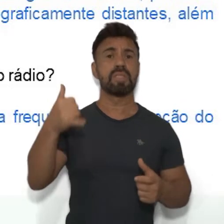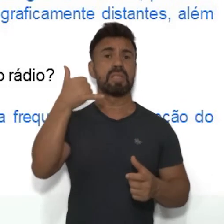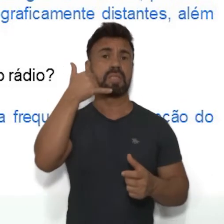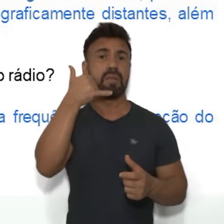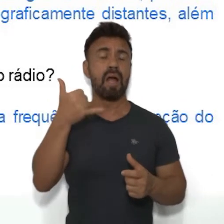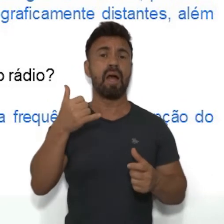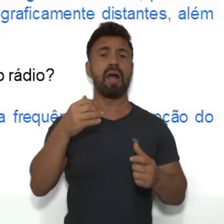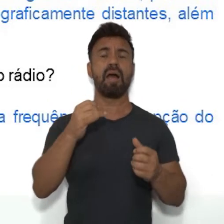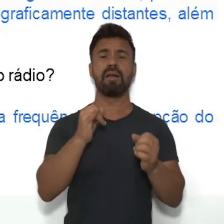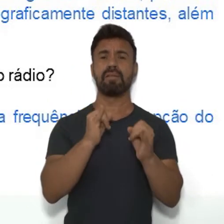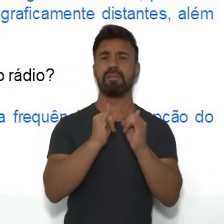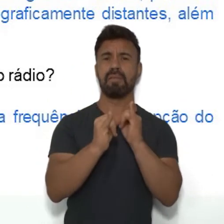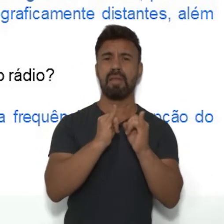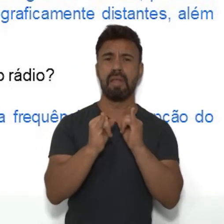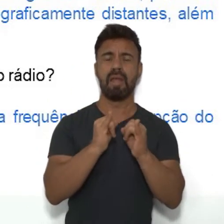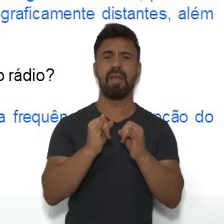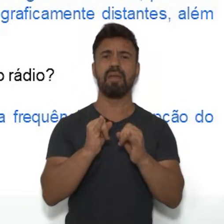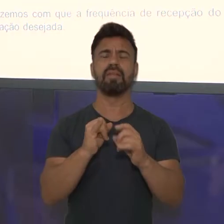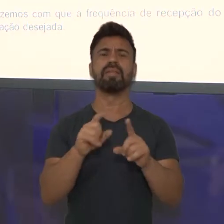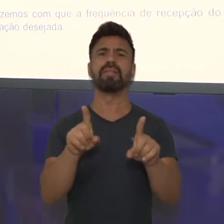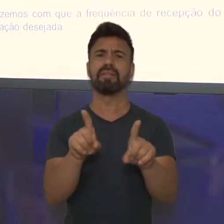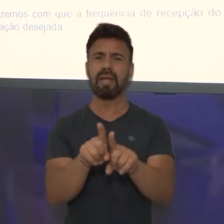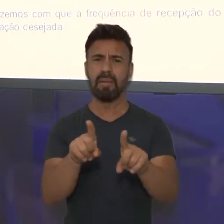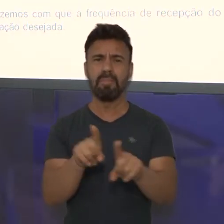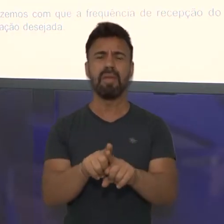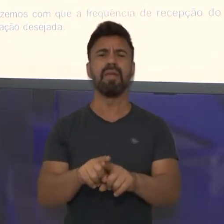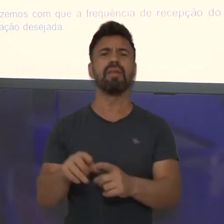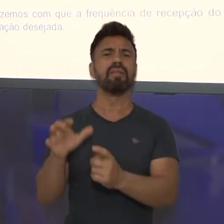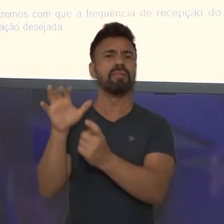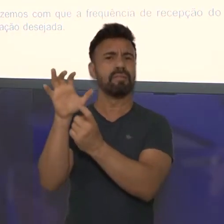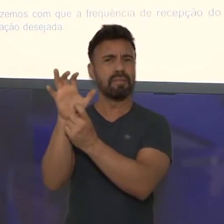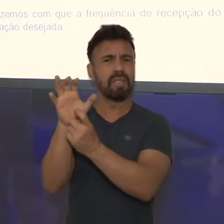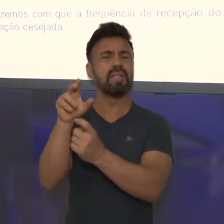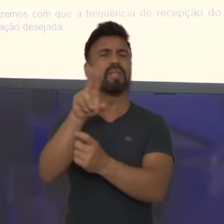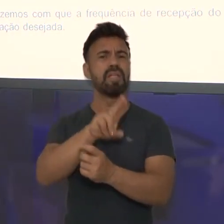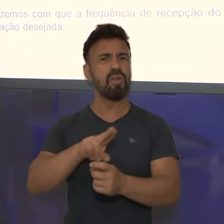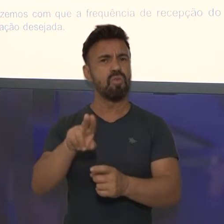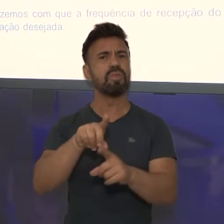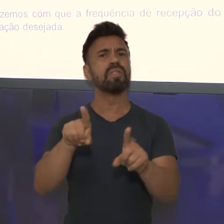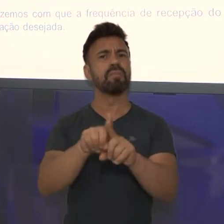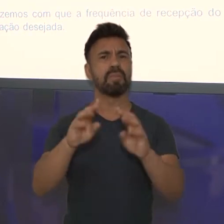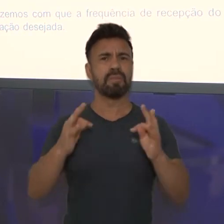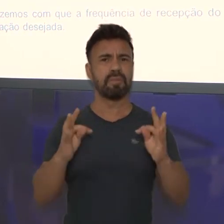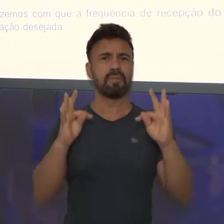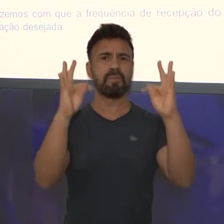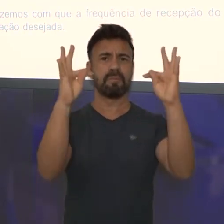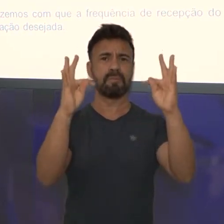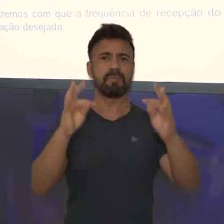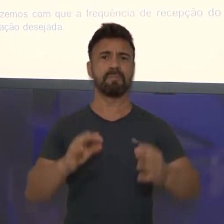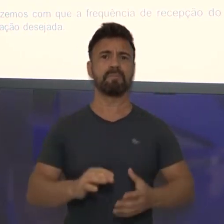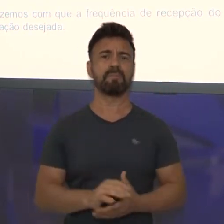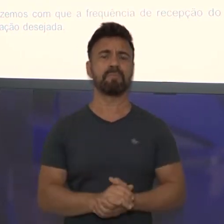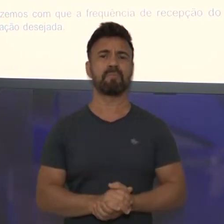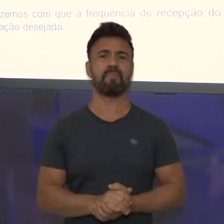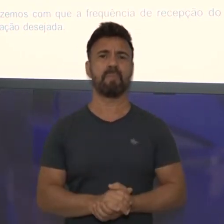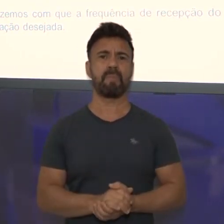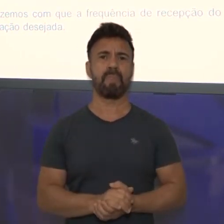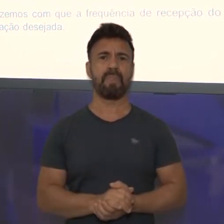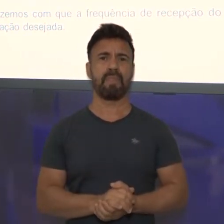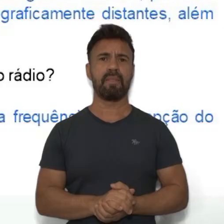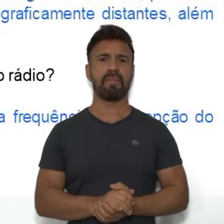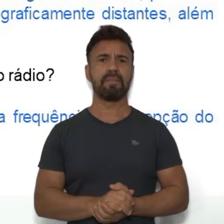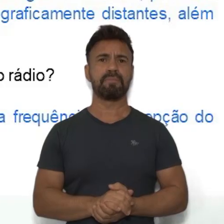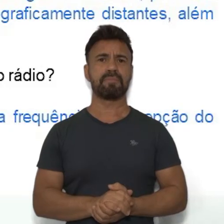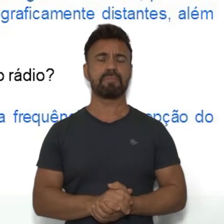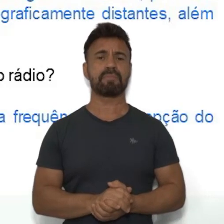celulares e de internet, essas antenas também estão sendo utilizadas para esse tipo de tecnologia. A terceira